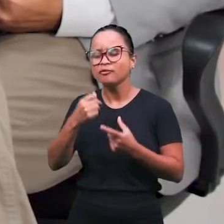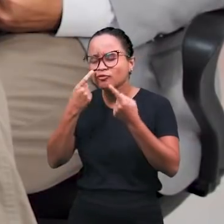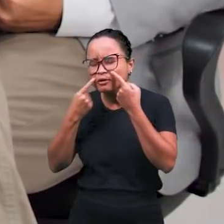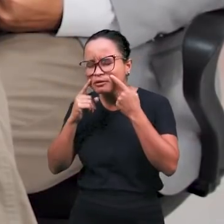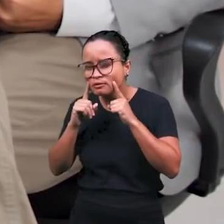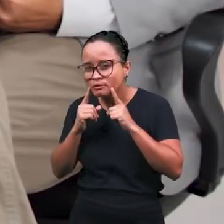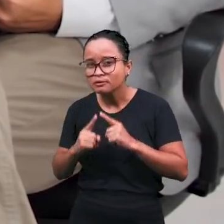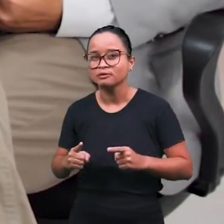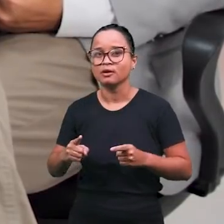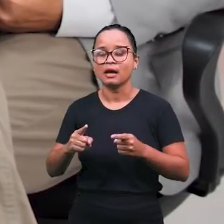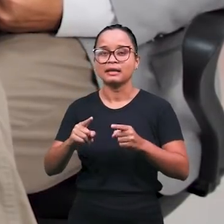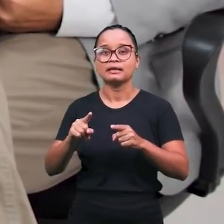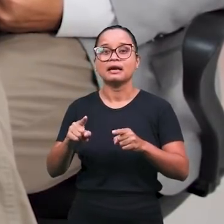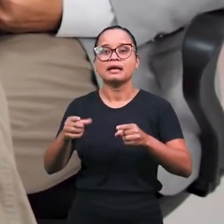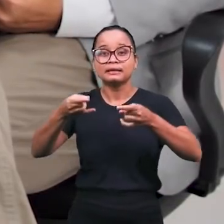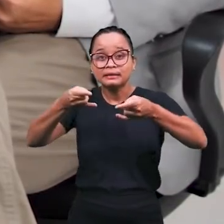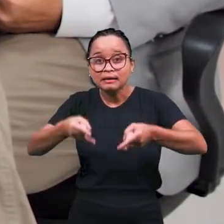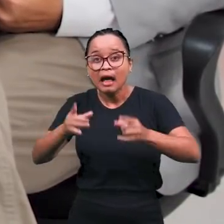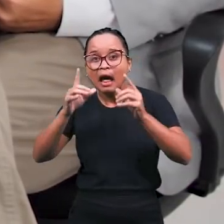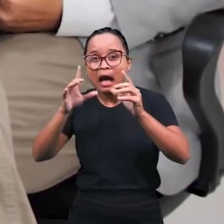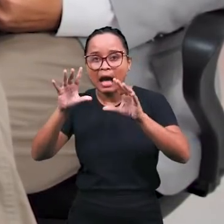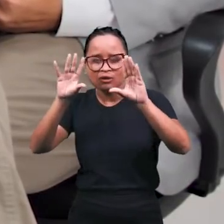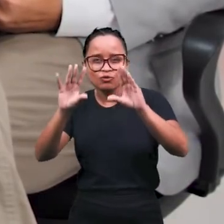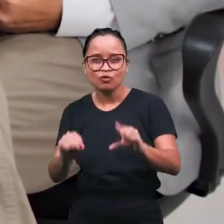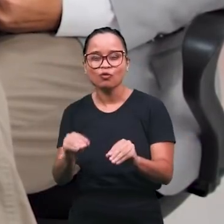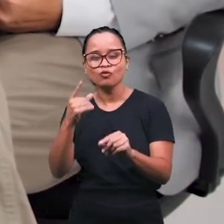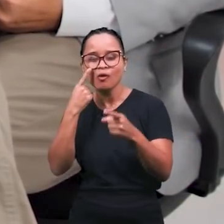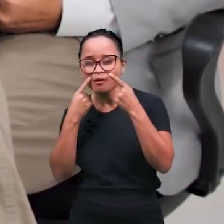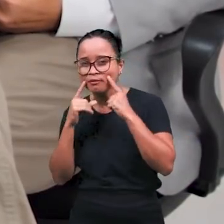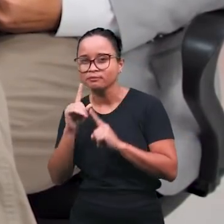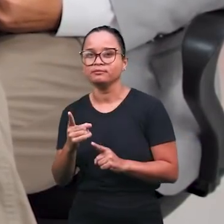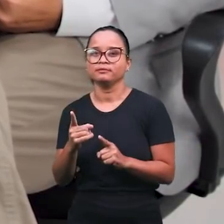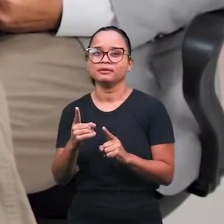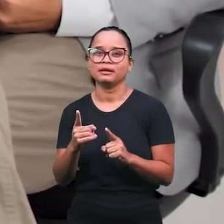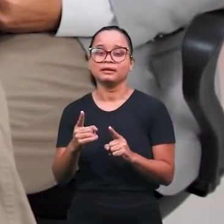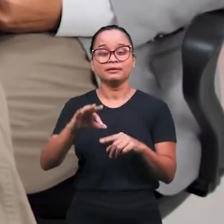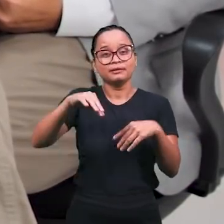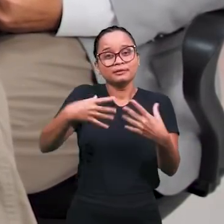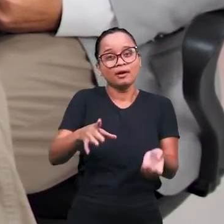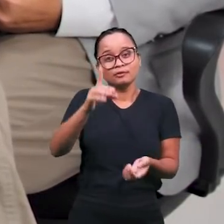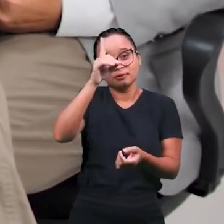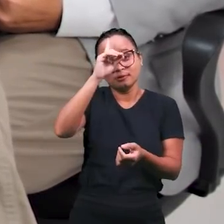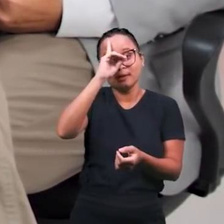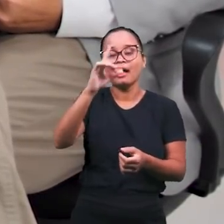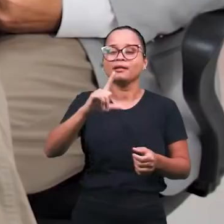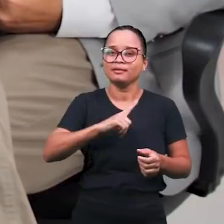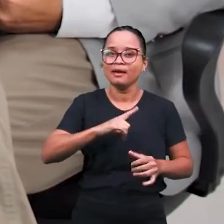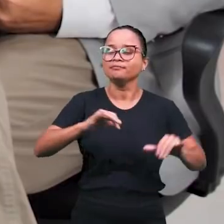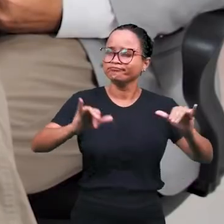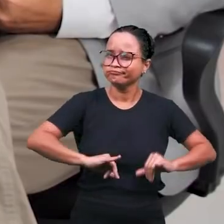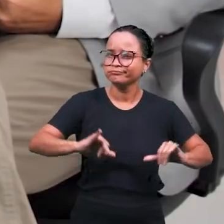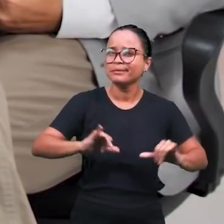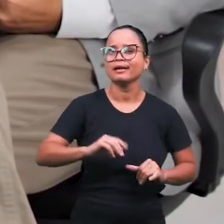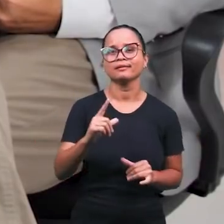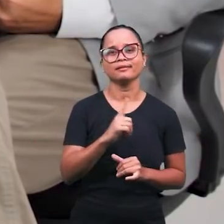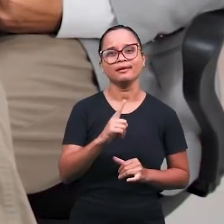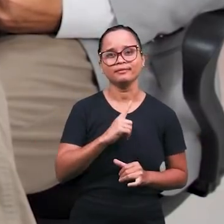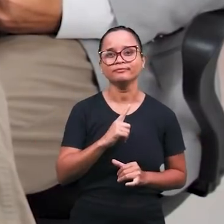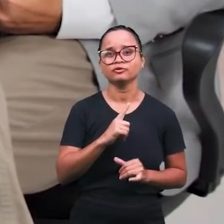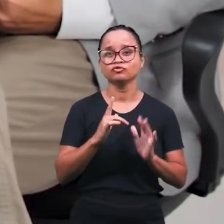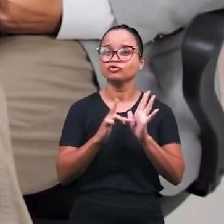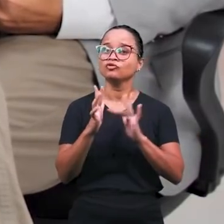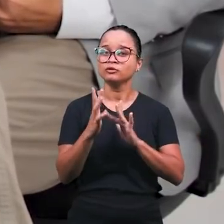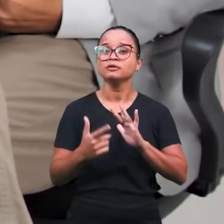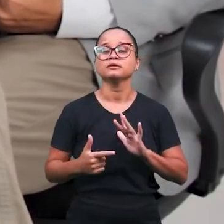a cama de lágrimas à noite. Quer dizer, é o nosso dia a dia. E o Senhor Jesus nos disse que nós teríamos as nossas aflições. É isso